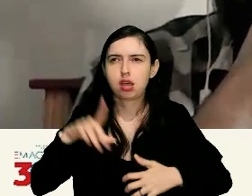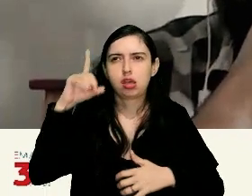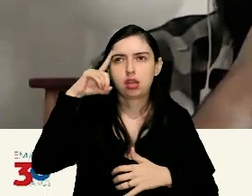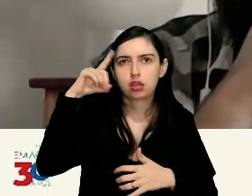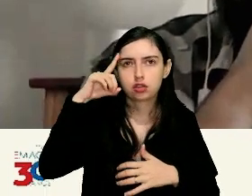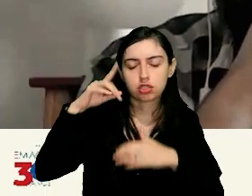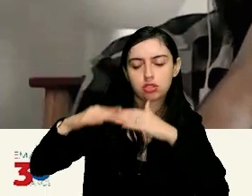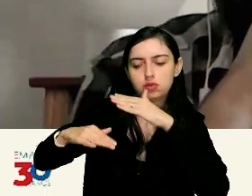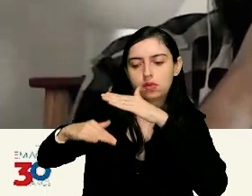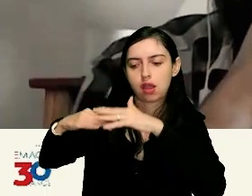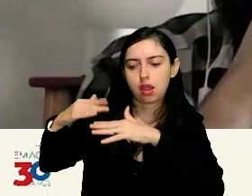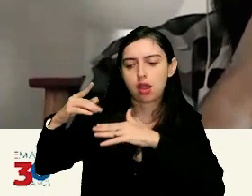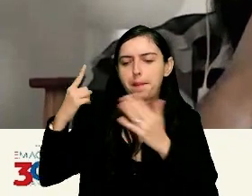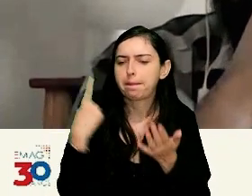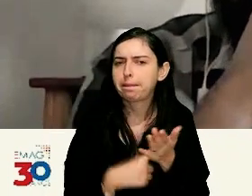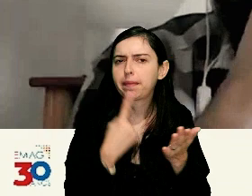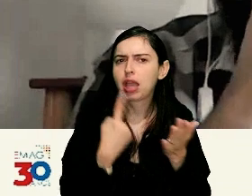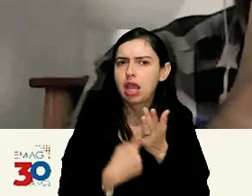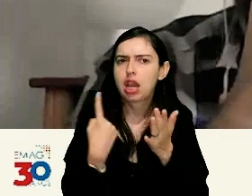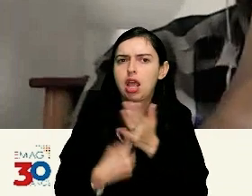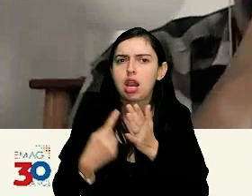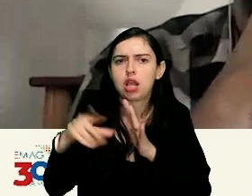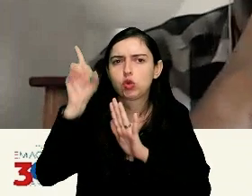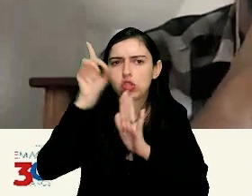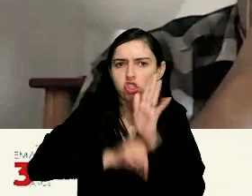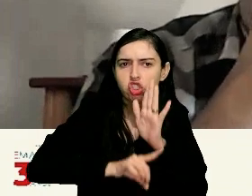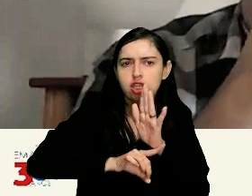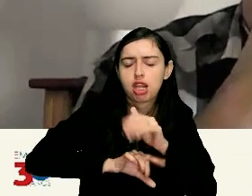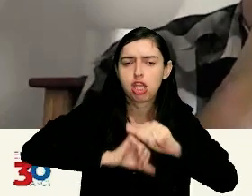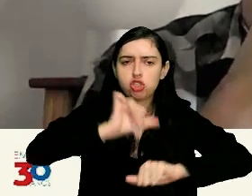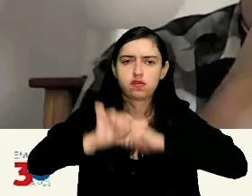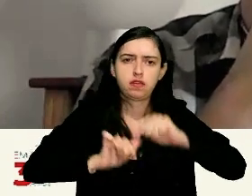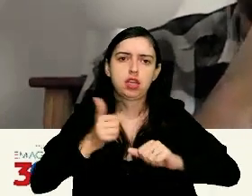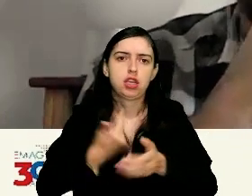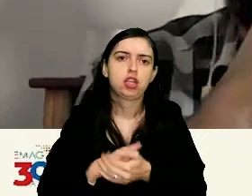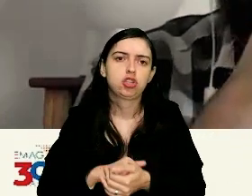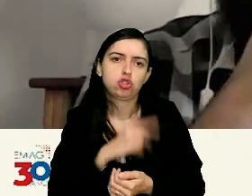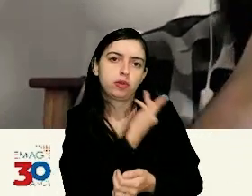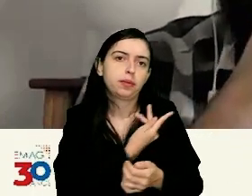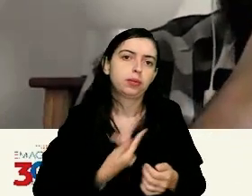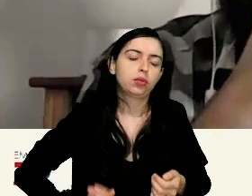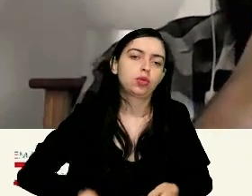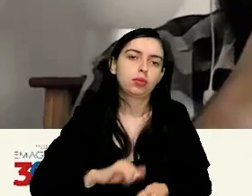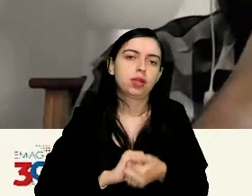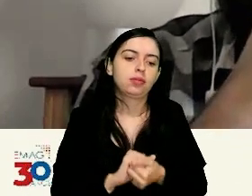exigindo outras posturas, inclusive públicas. Uhum. Eu